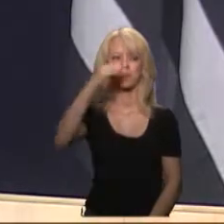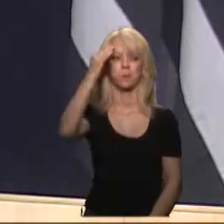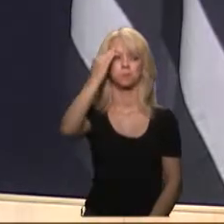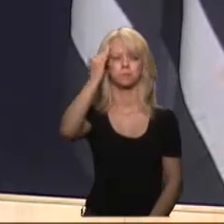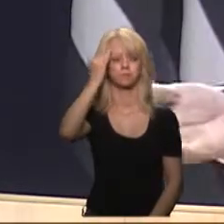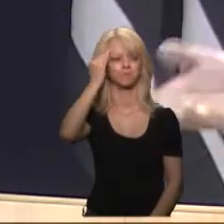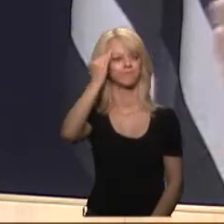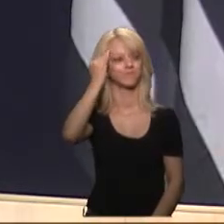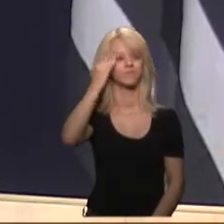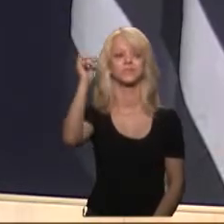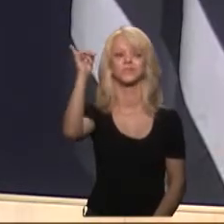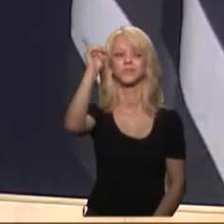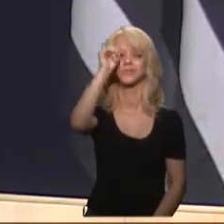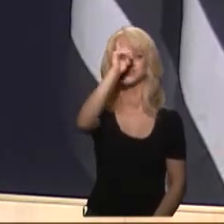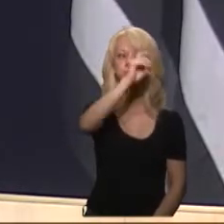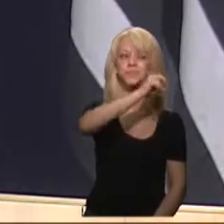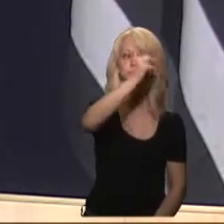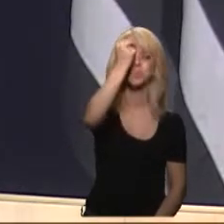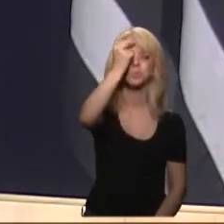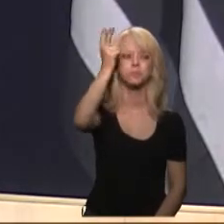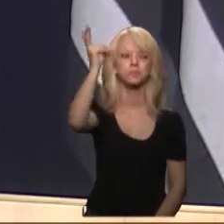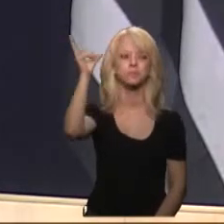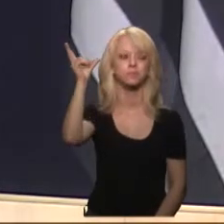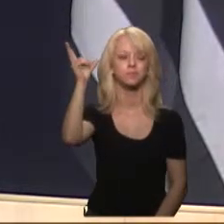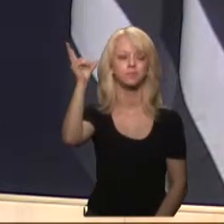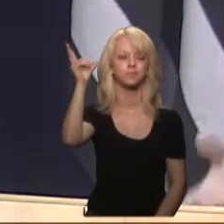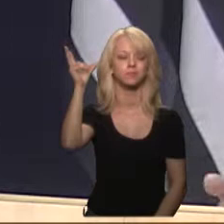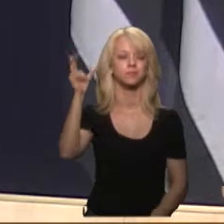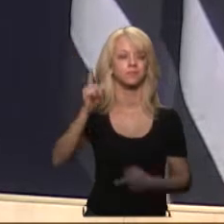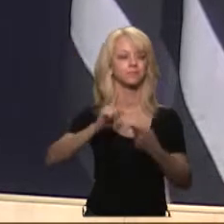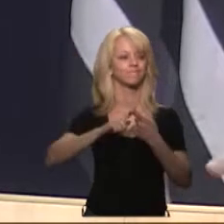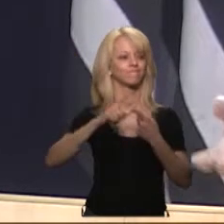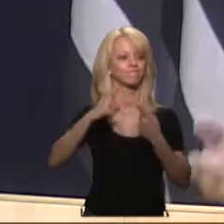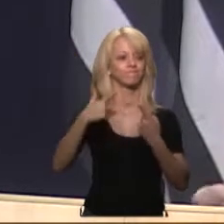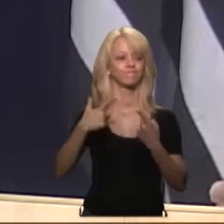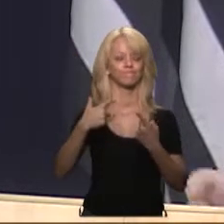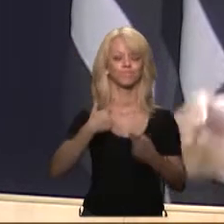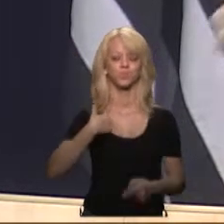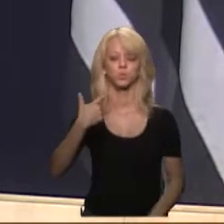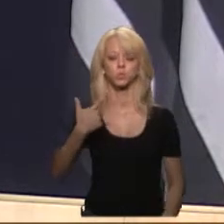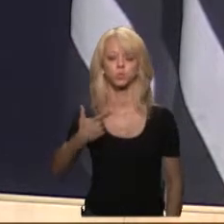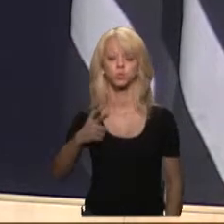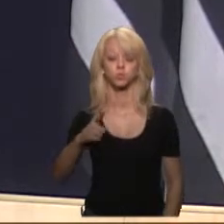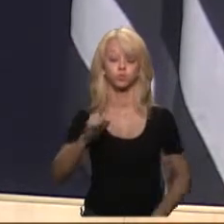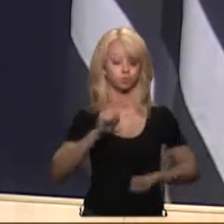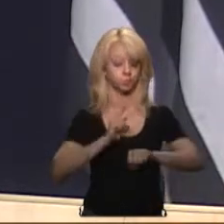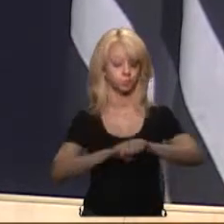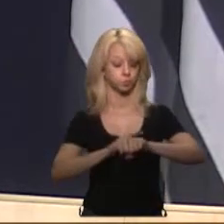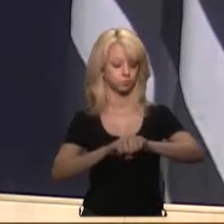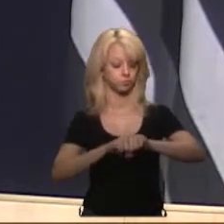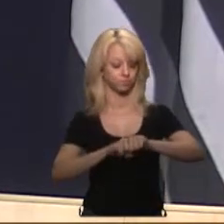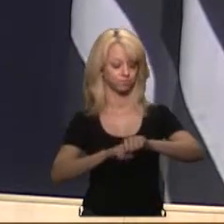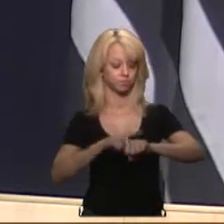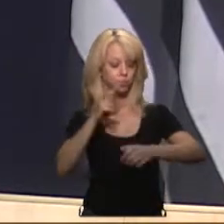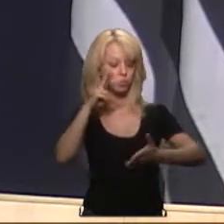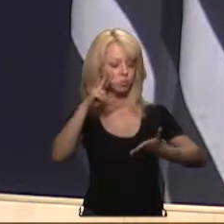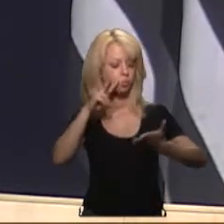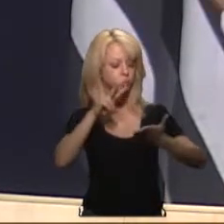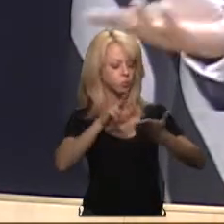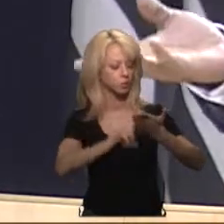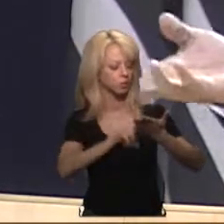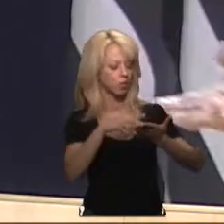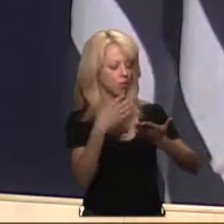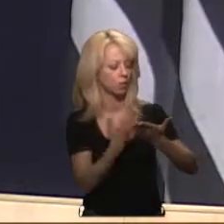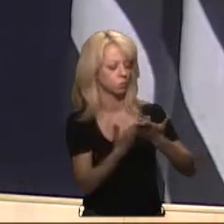onerar a administração pública ele é inconstitucional. Não tive tempo de fazer uma análise porque houve uma inversão de pauta e